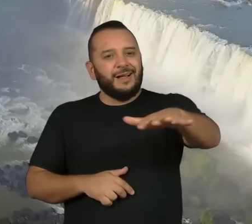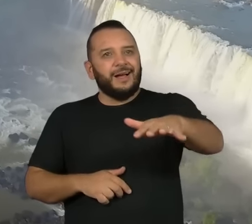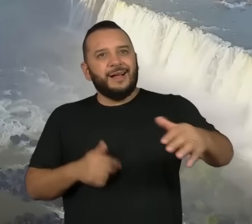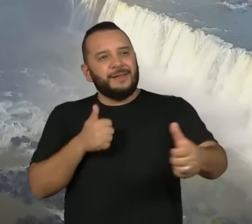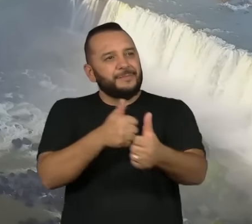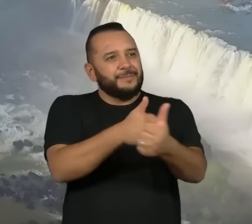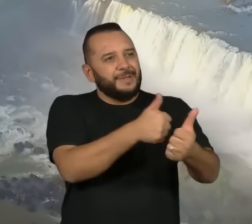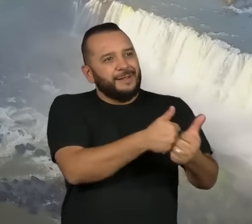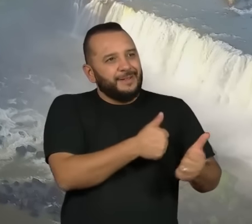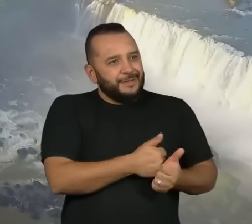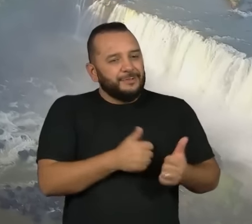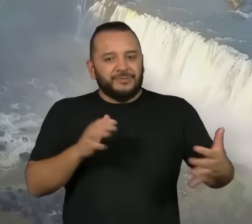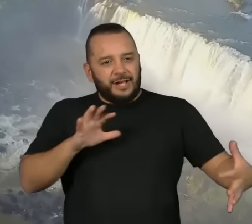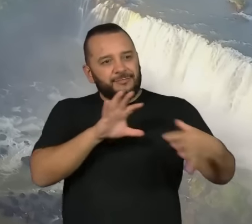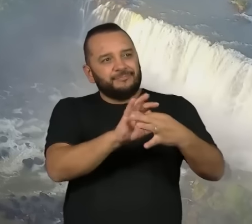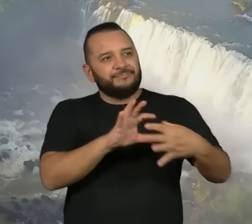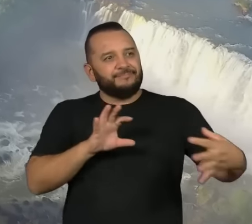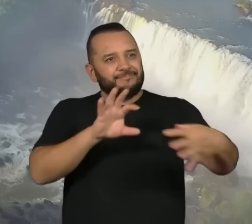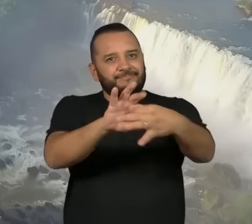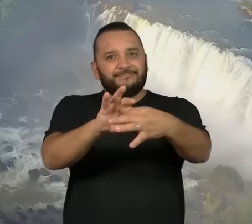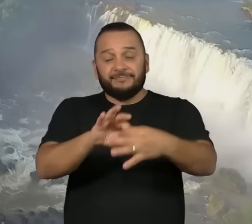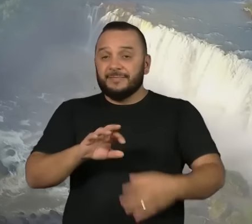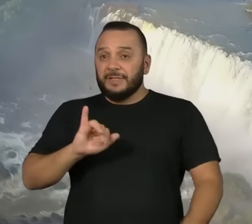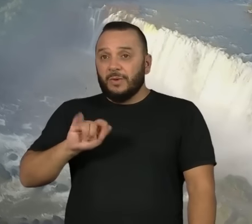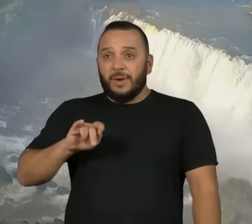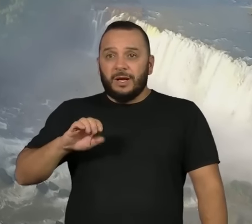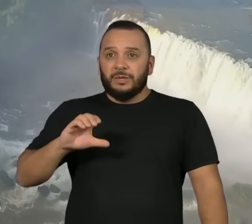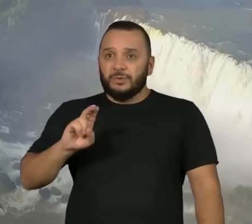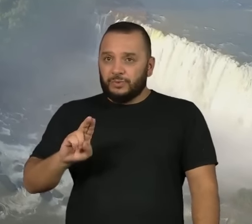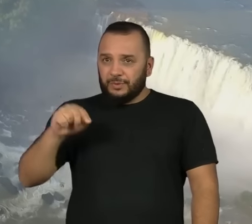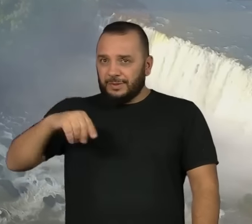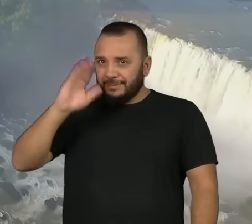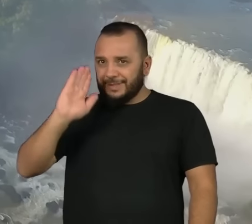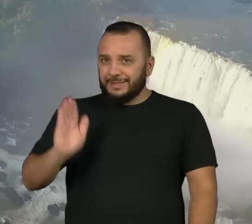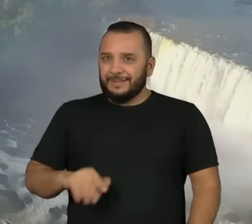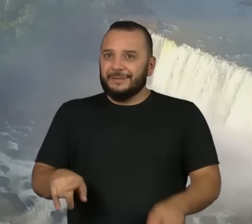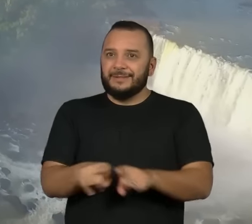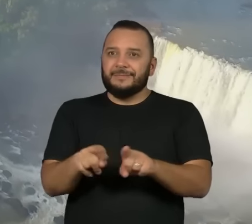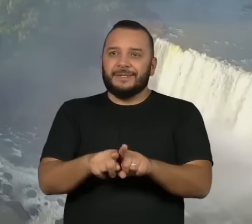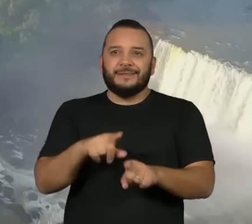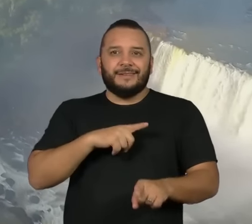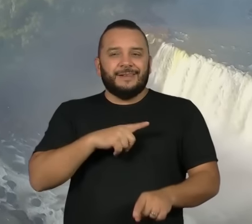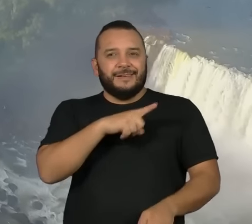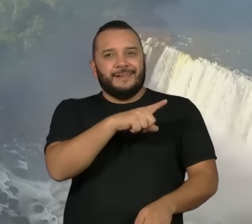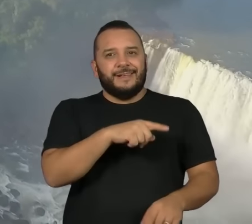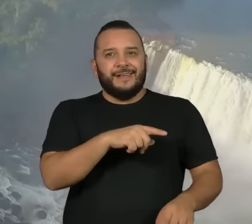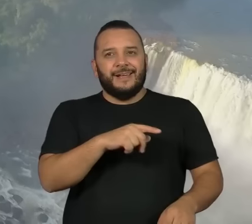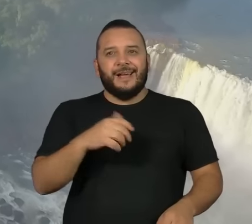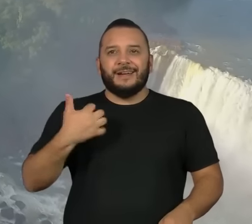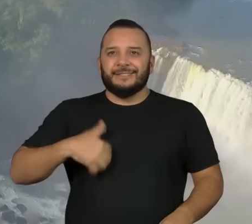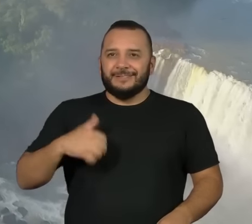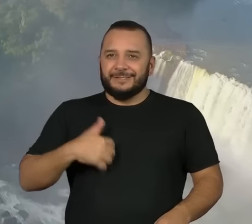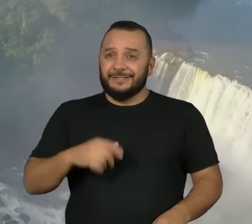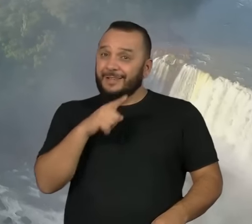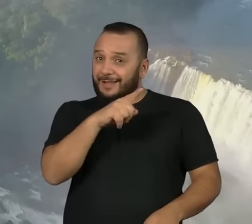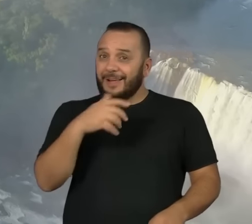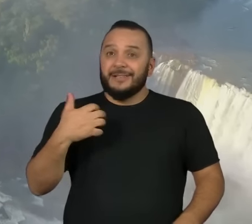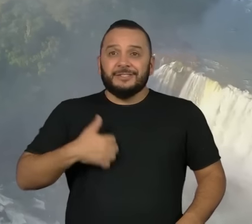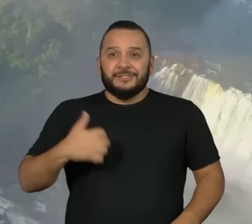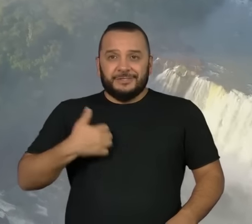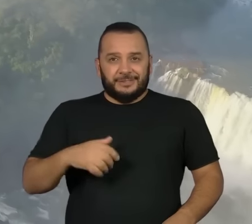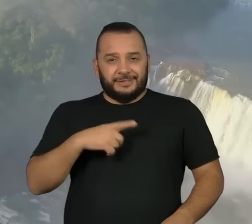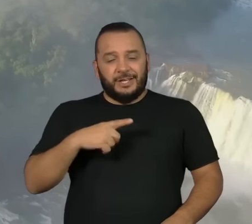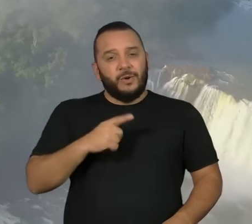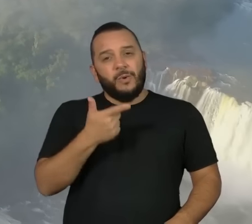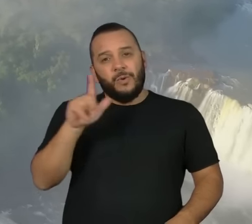une o Parque Nacional do Iguaçu no Brasil e o Parque Nacional do Iguaçu na Argentina. E o Parque da Argentina está conectado com outros